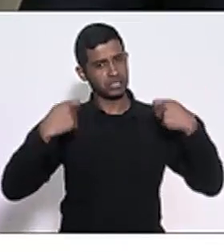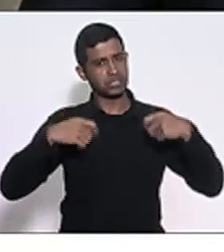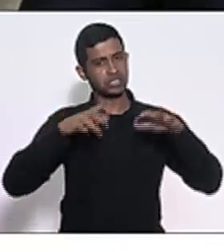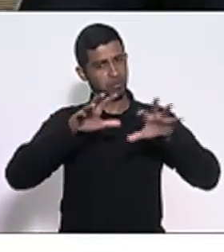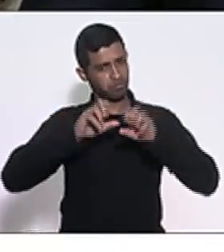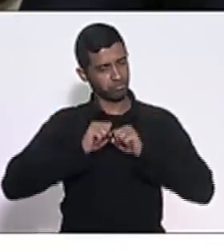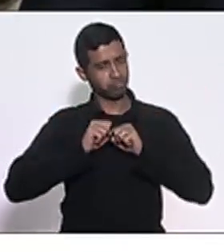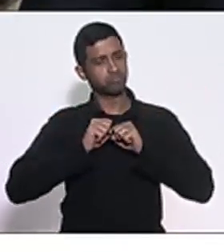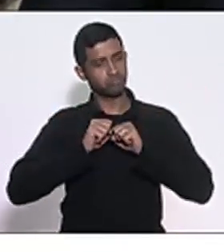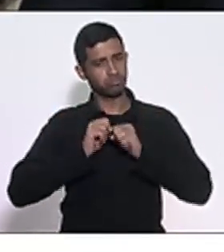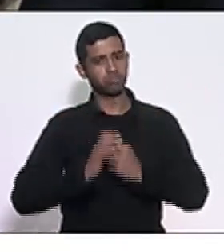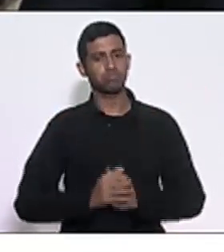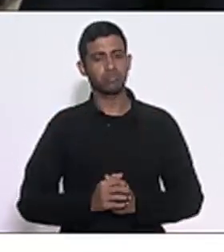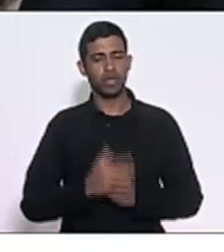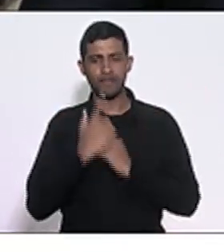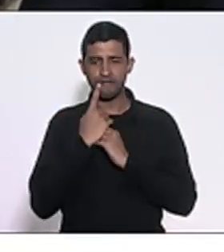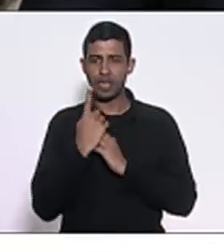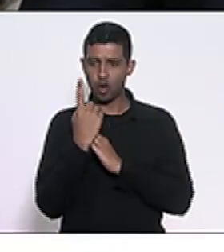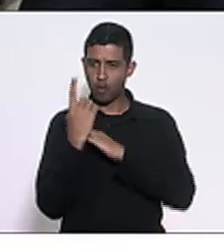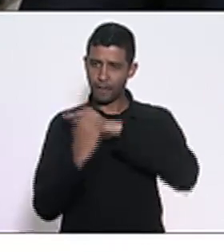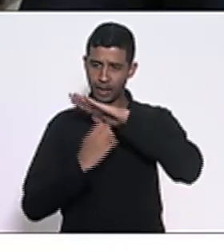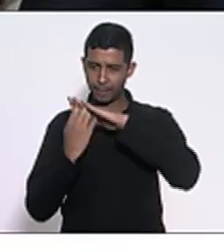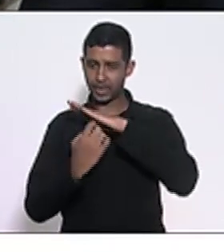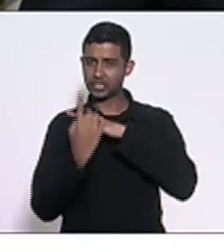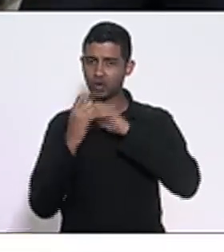Uma empresa, um sistema, é isso mesmo que tem que ser.